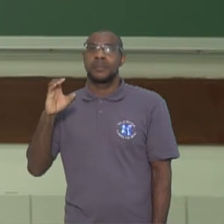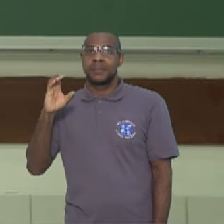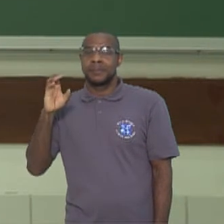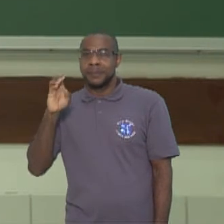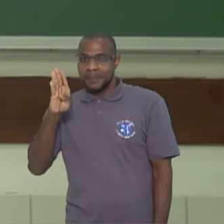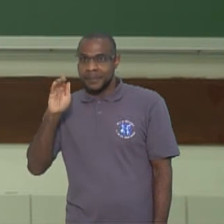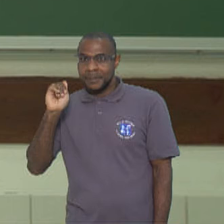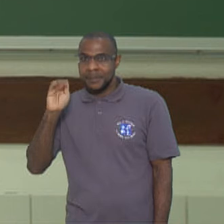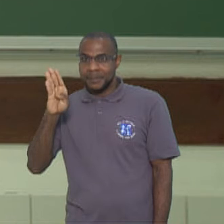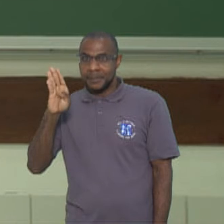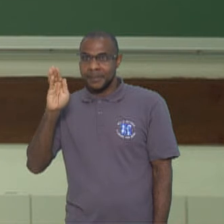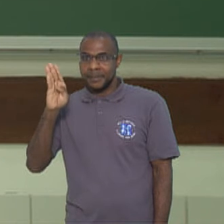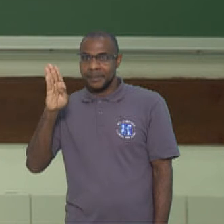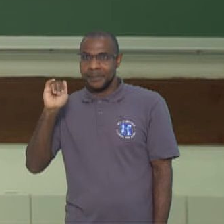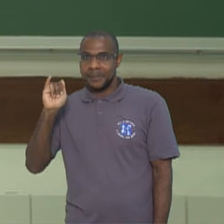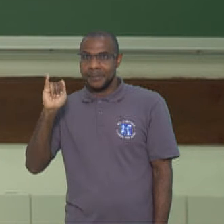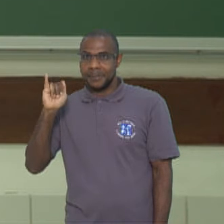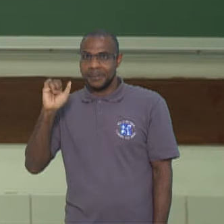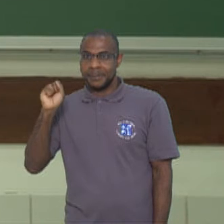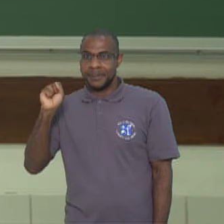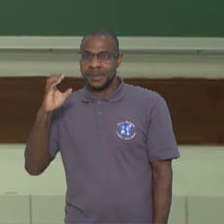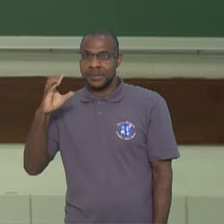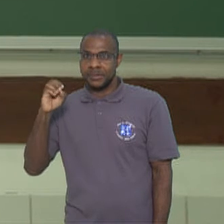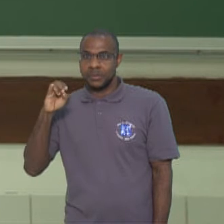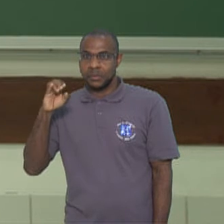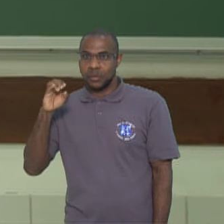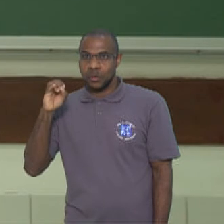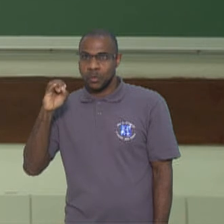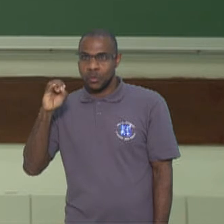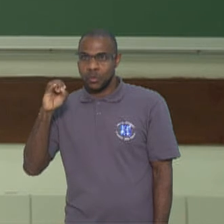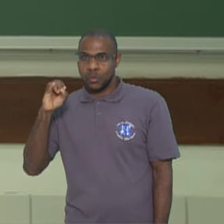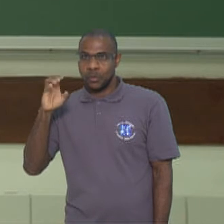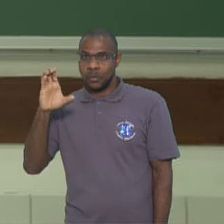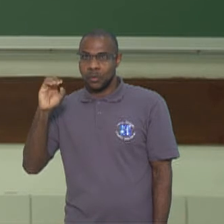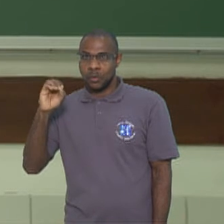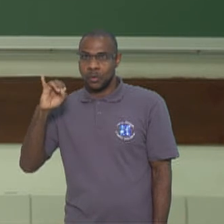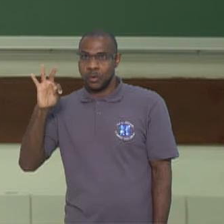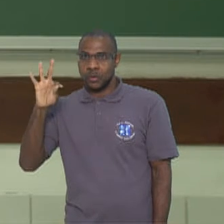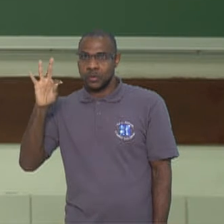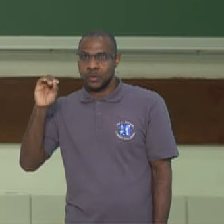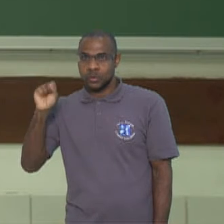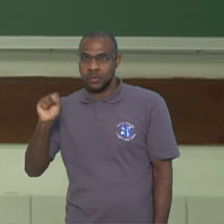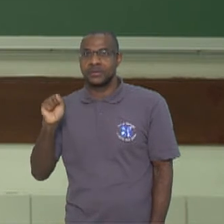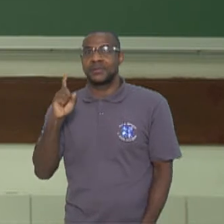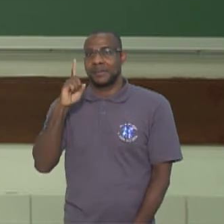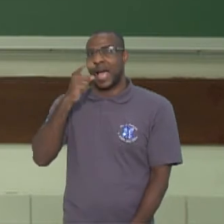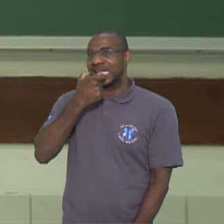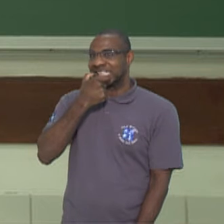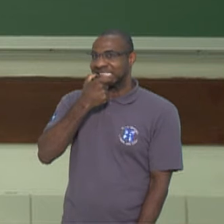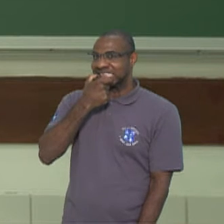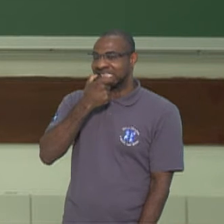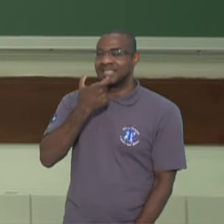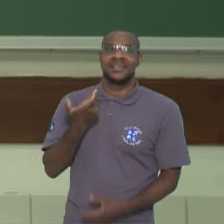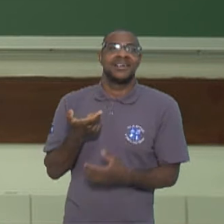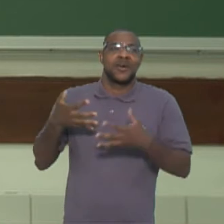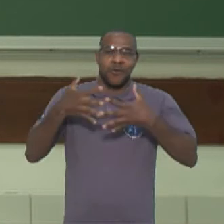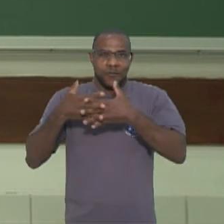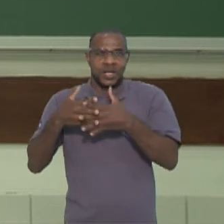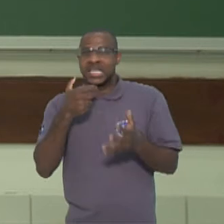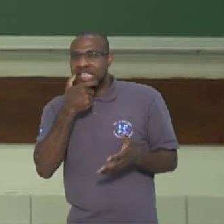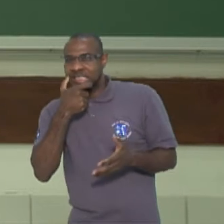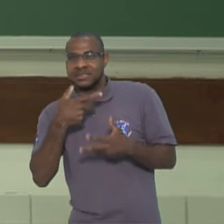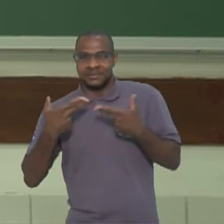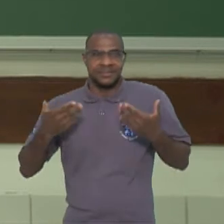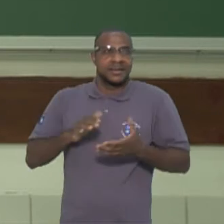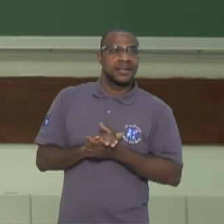ela é desenvolvida em torno desses biscoitos. Então, a gente viu lá a senhorinha desenhada de uma maneira mais baixinha, brava